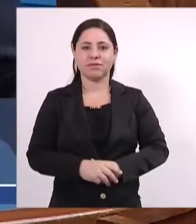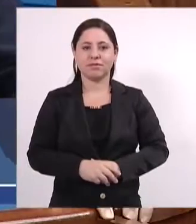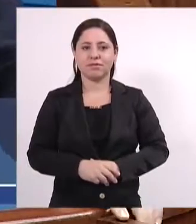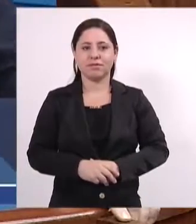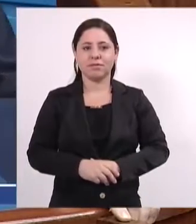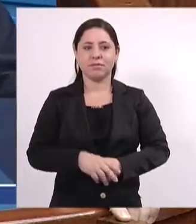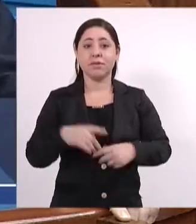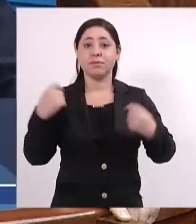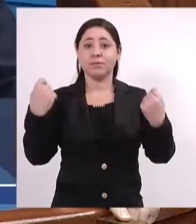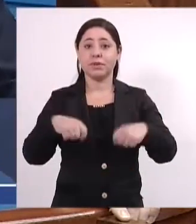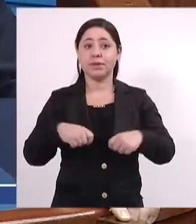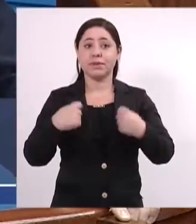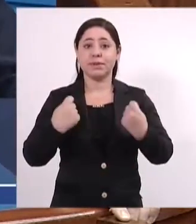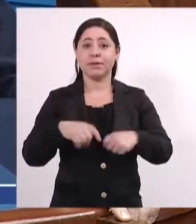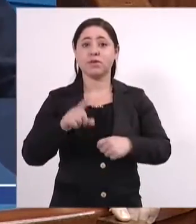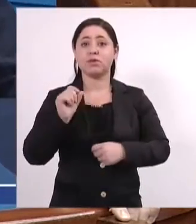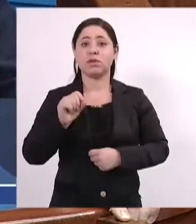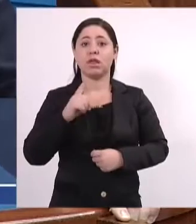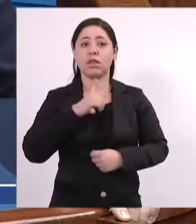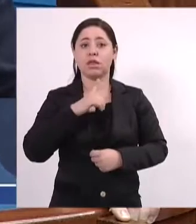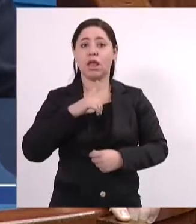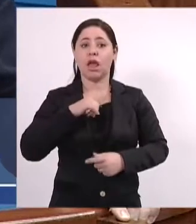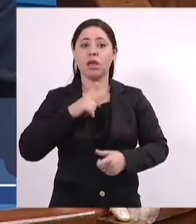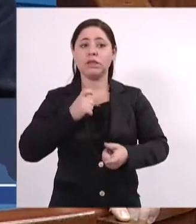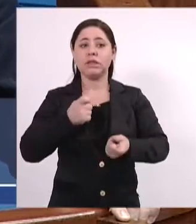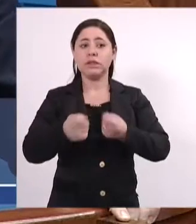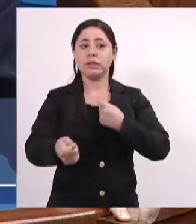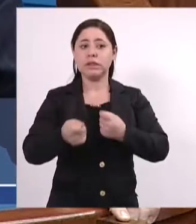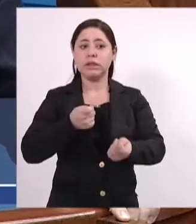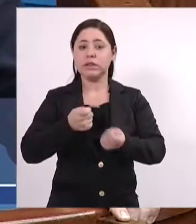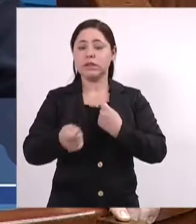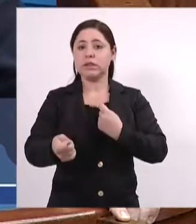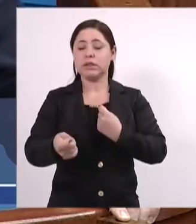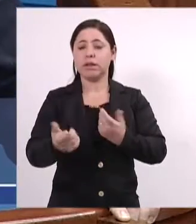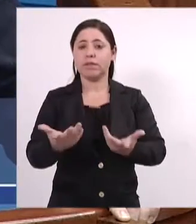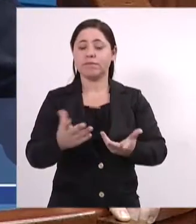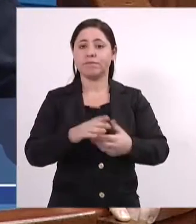Então, nós precisamos ter essas estratégias.